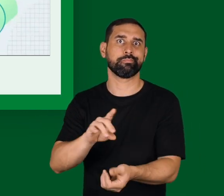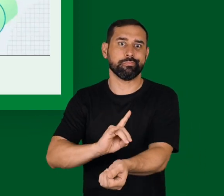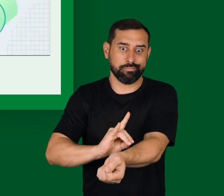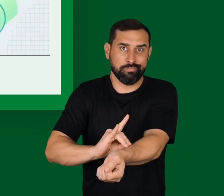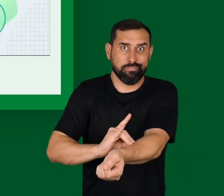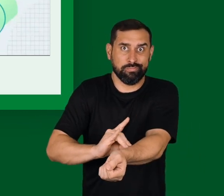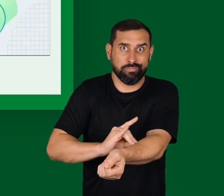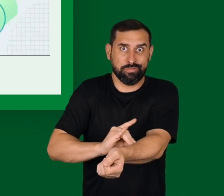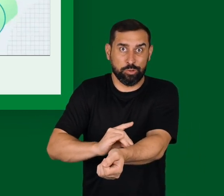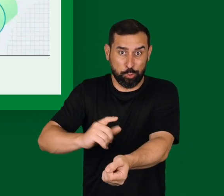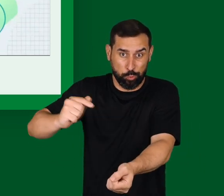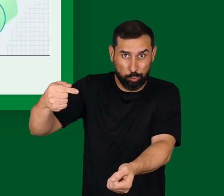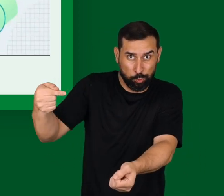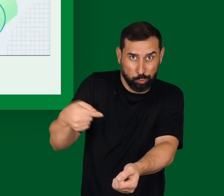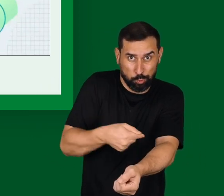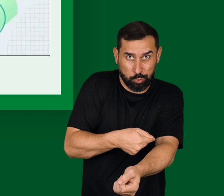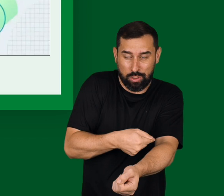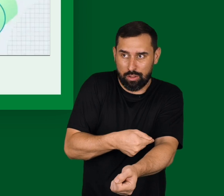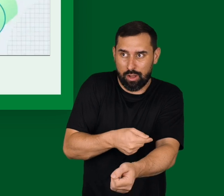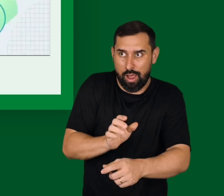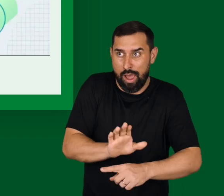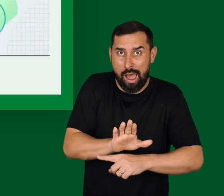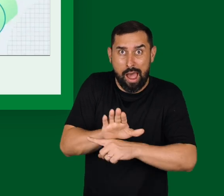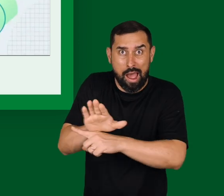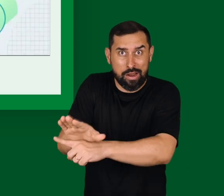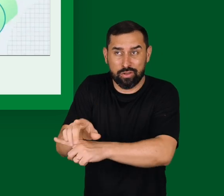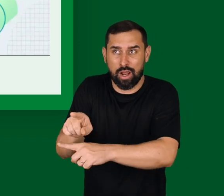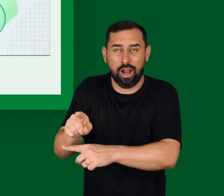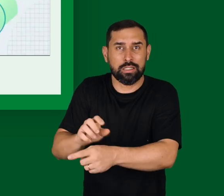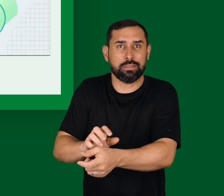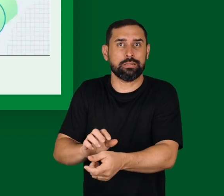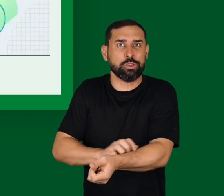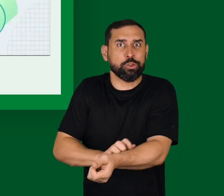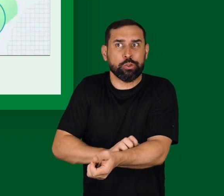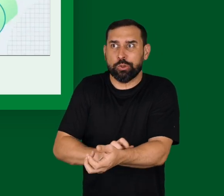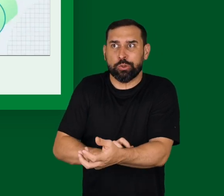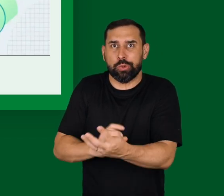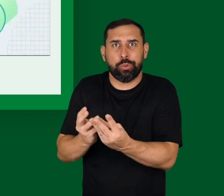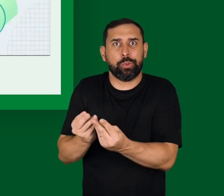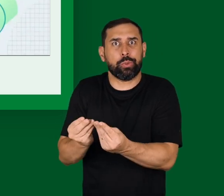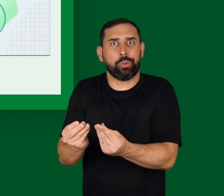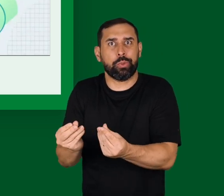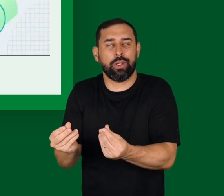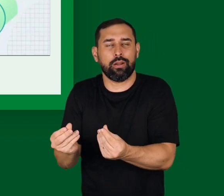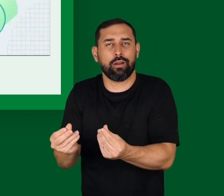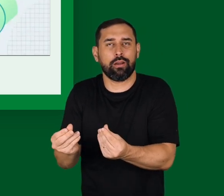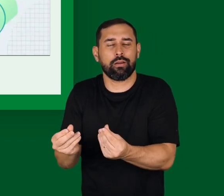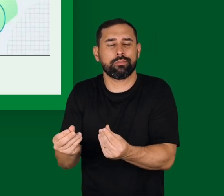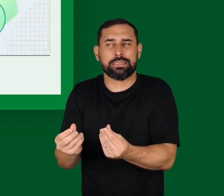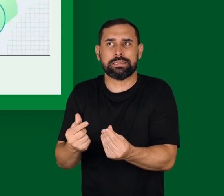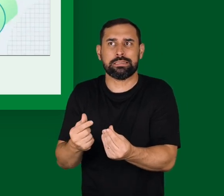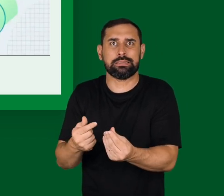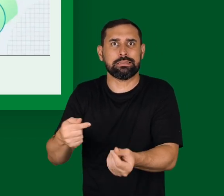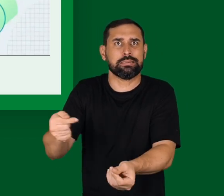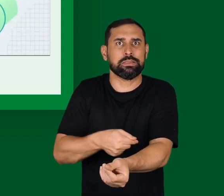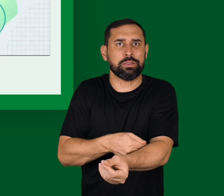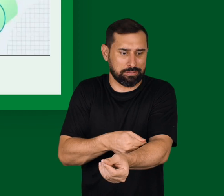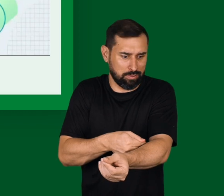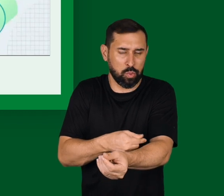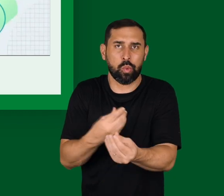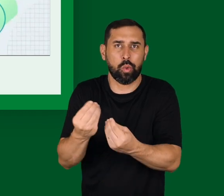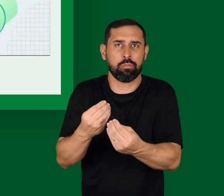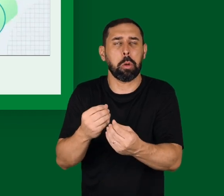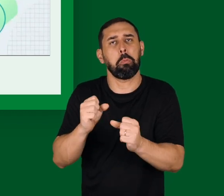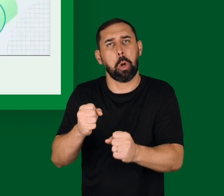a adrenalina como uma forma de retirada daquele quadro de anafilaxia, a gente pode